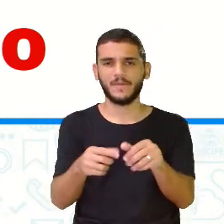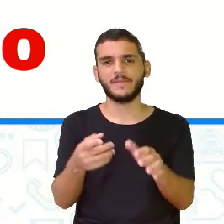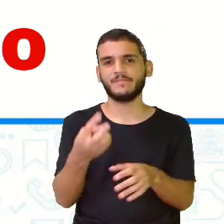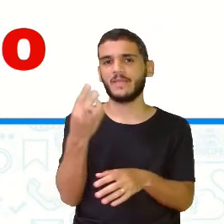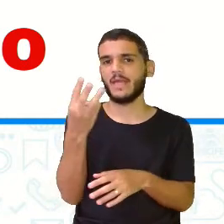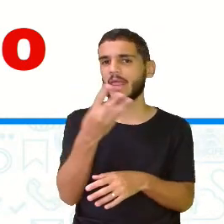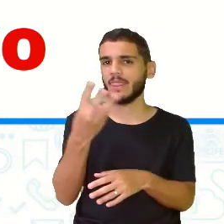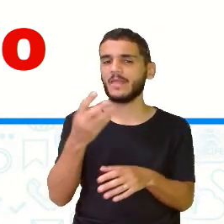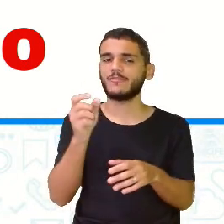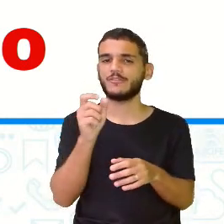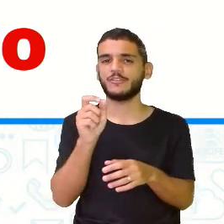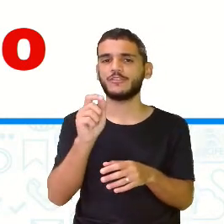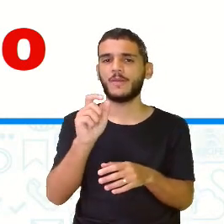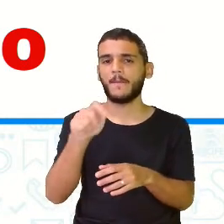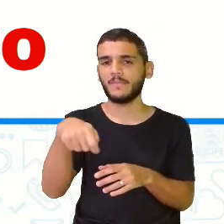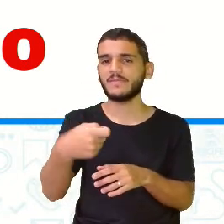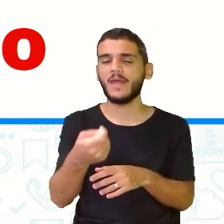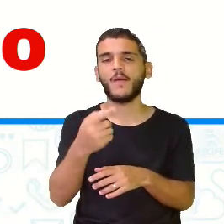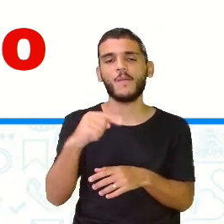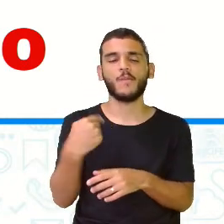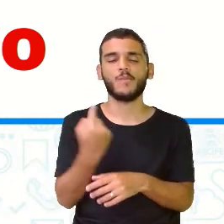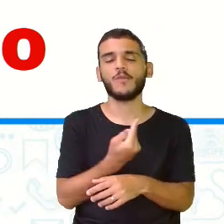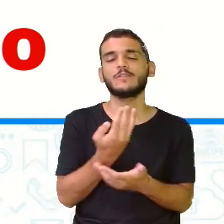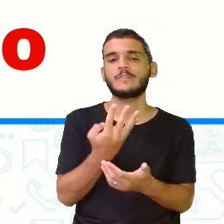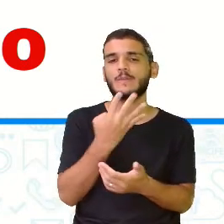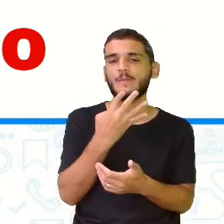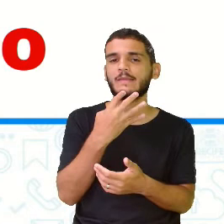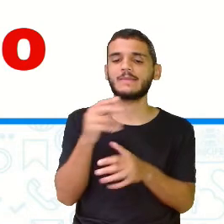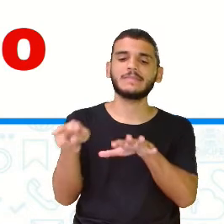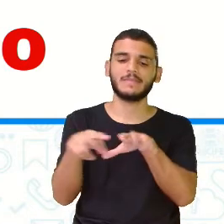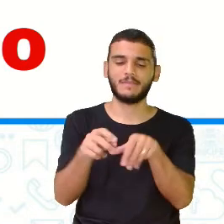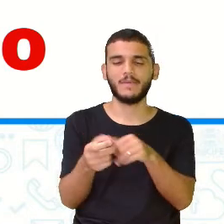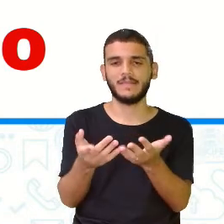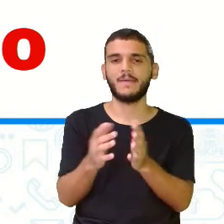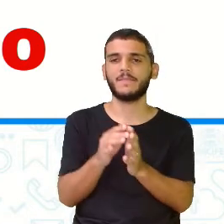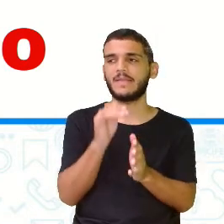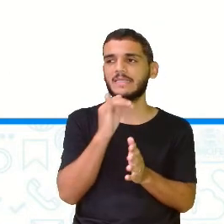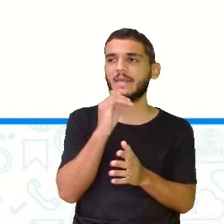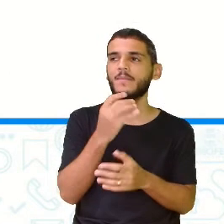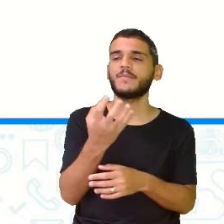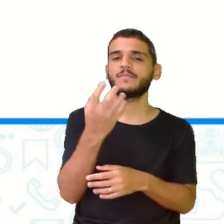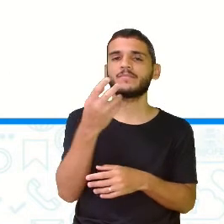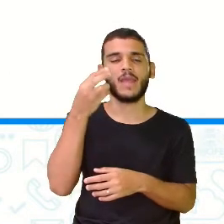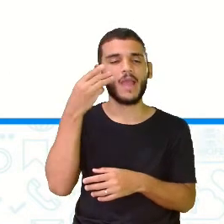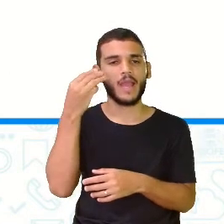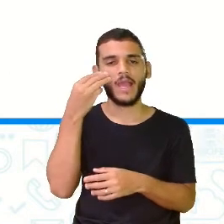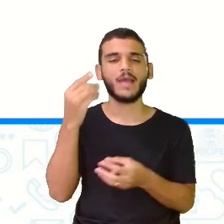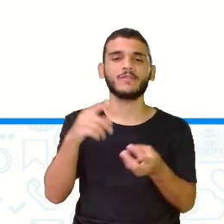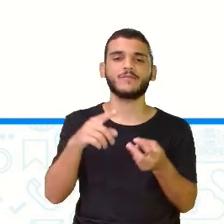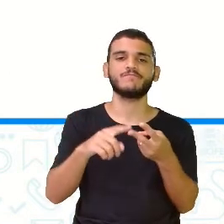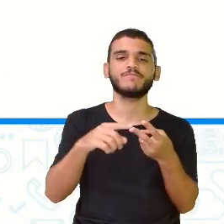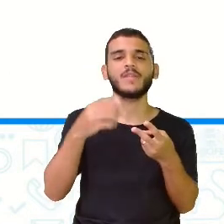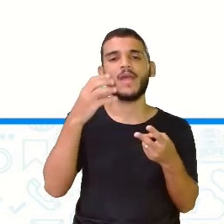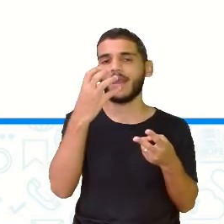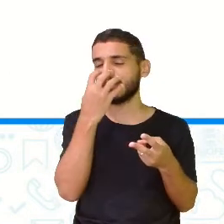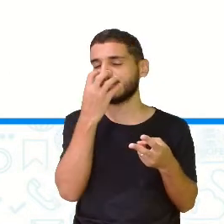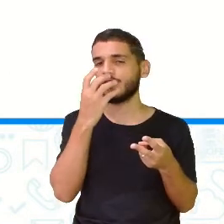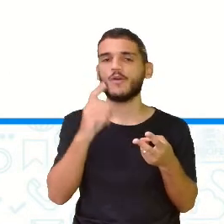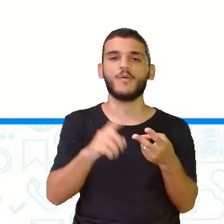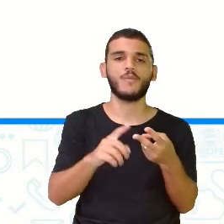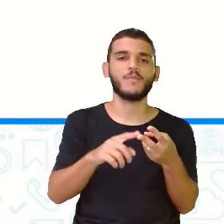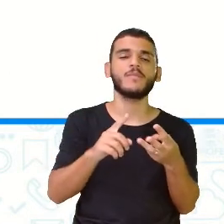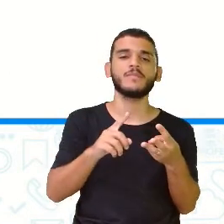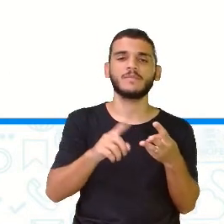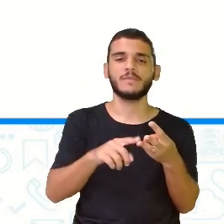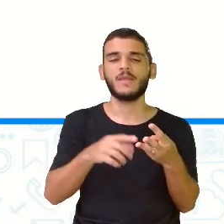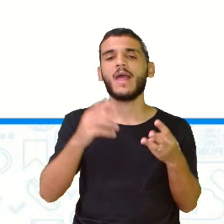primeiro? Qual das 3 aparece primeiro no dicionário? Não é? A gente vai lembrar da ordem alfabética e a primeira que vai aparecer